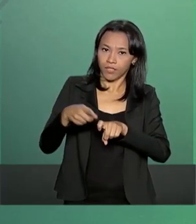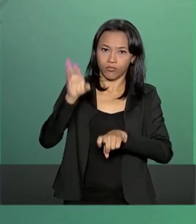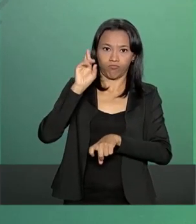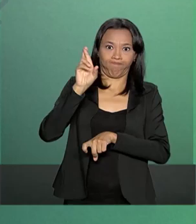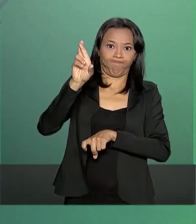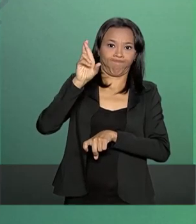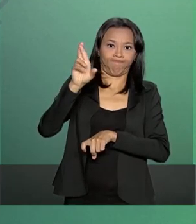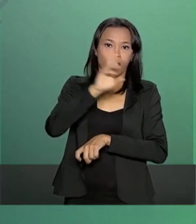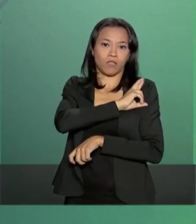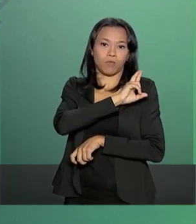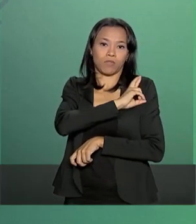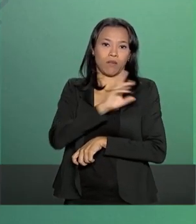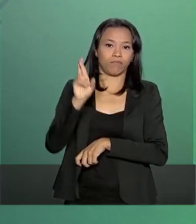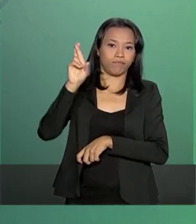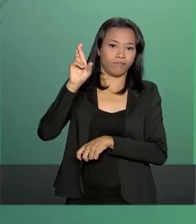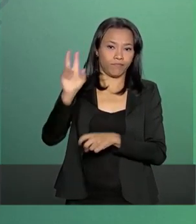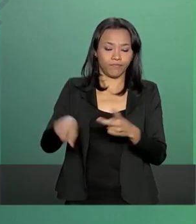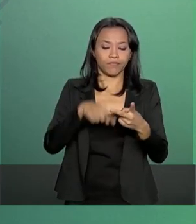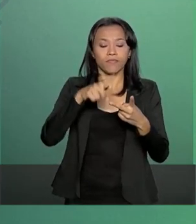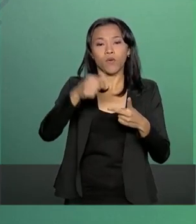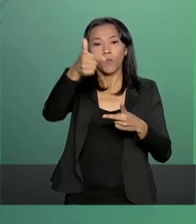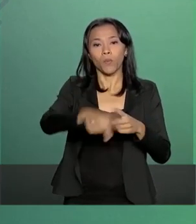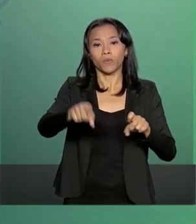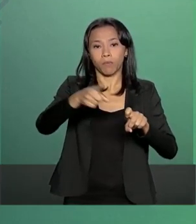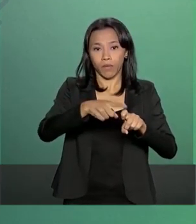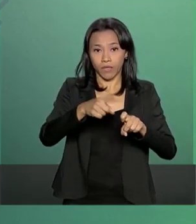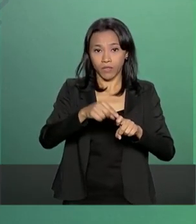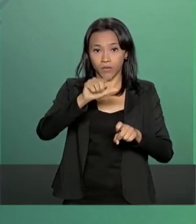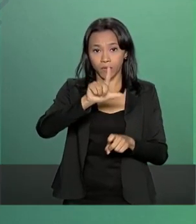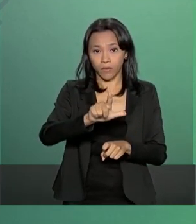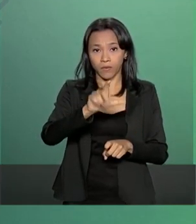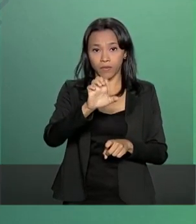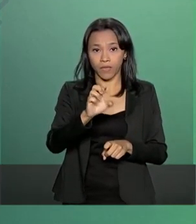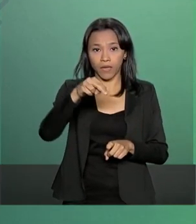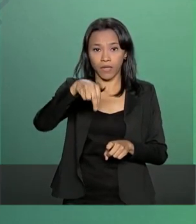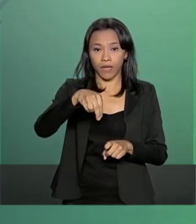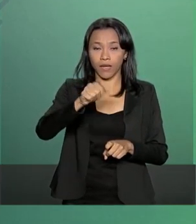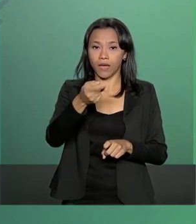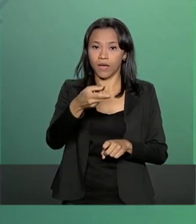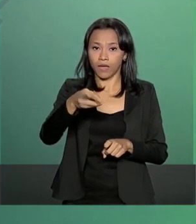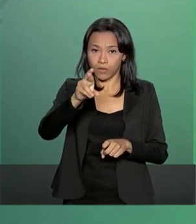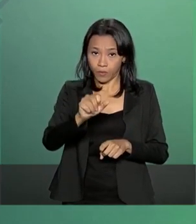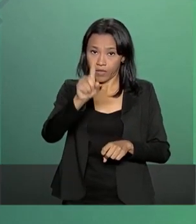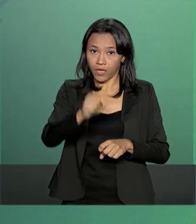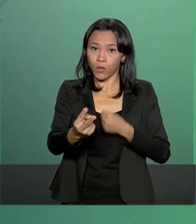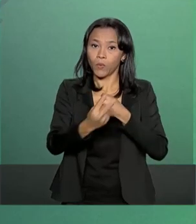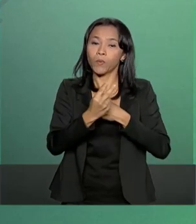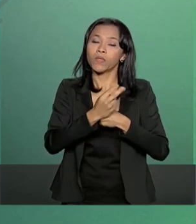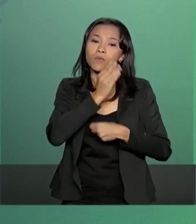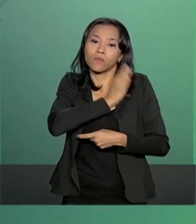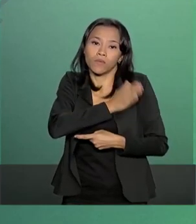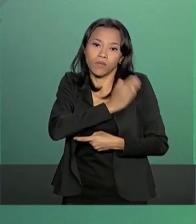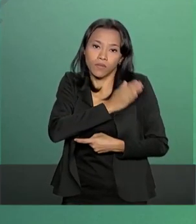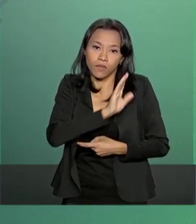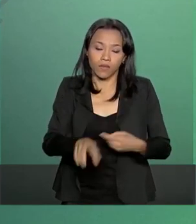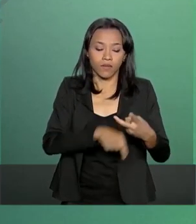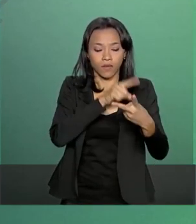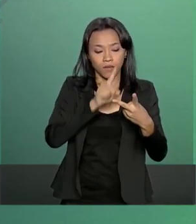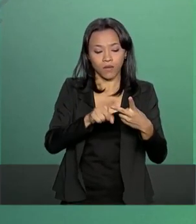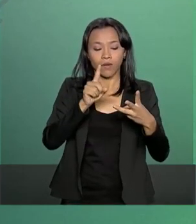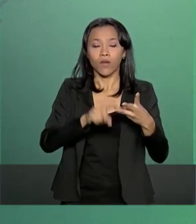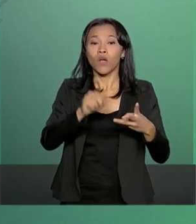titular, o Dr. Leandro Etienique, cardiologista, Dr.